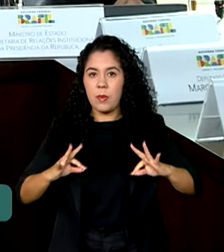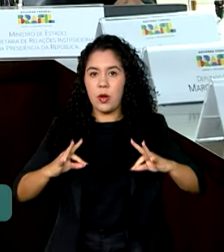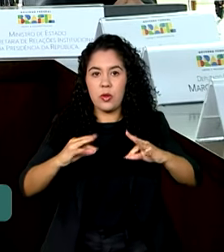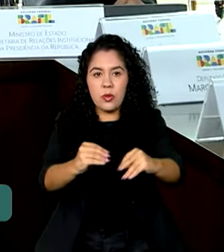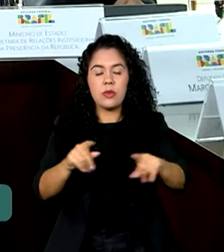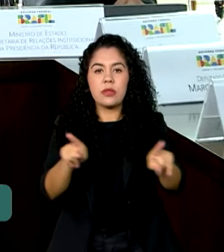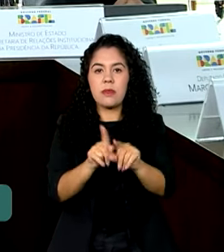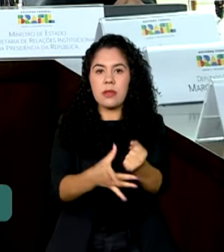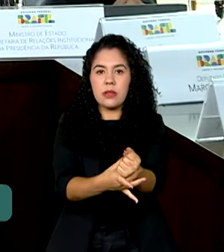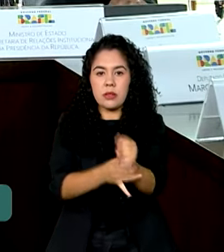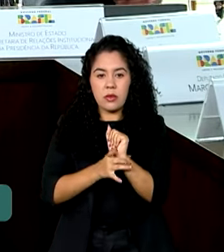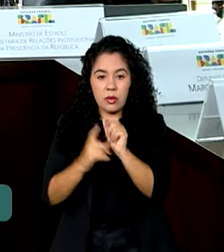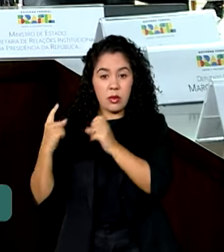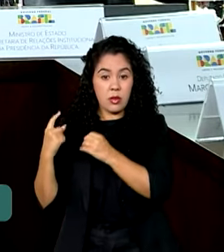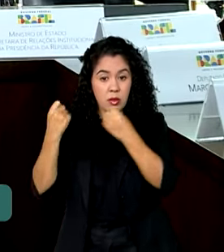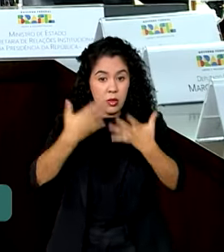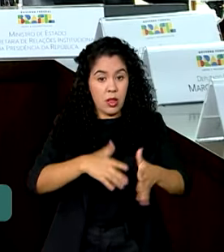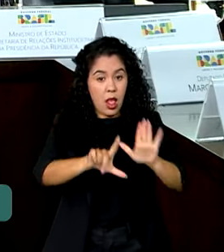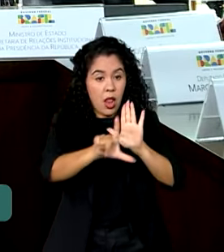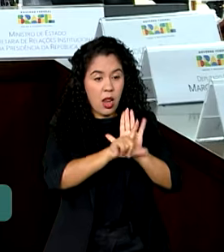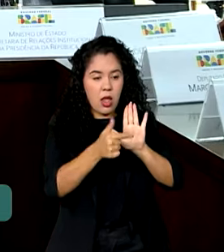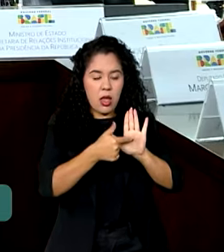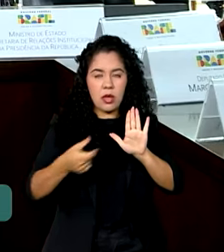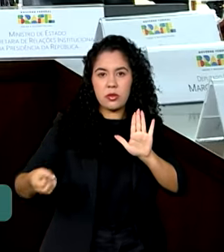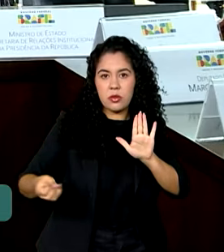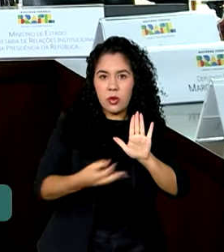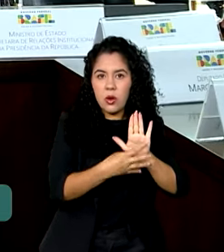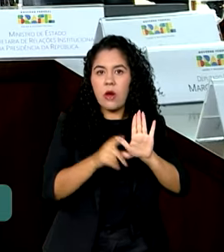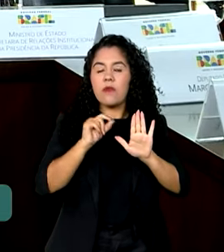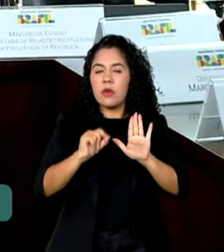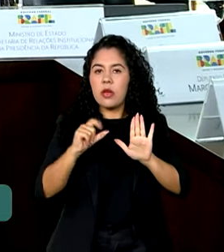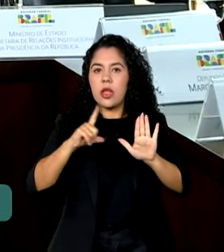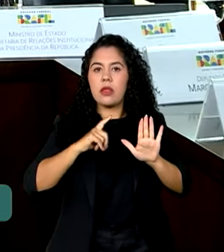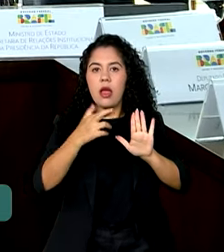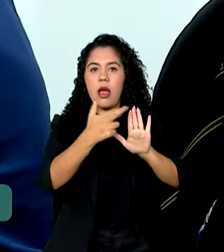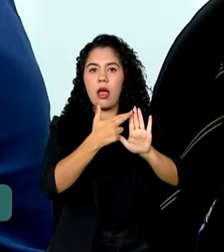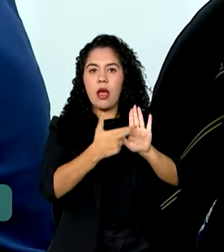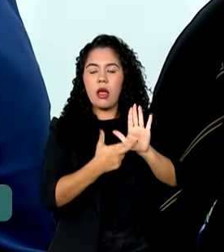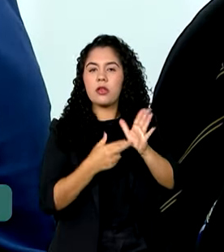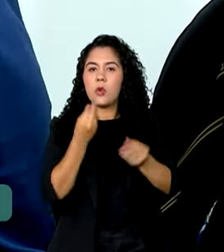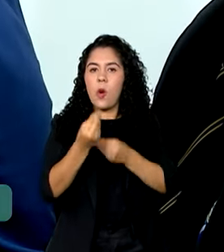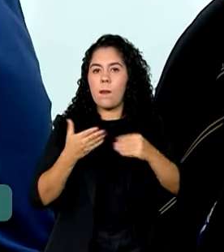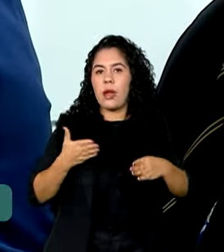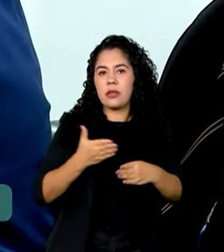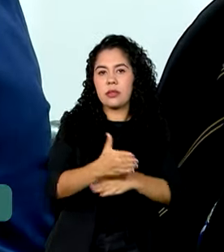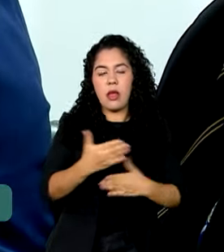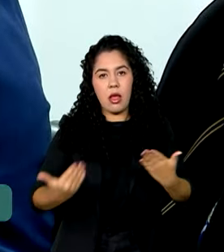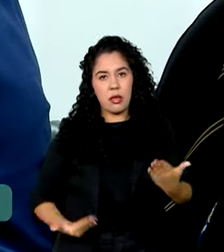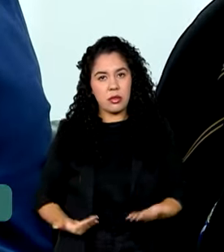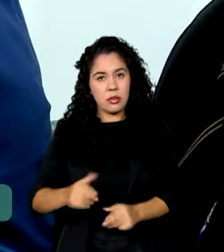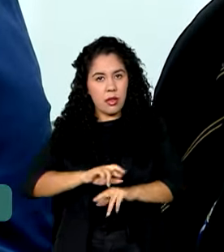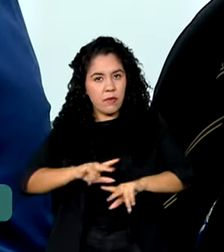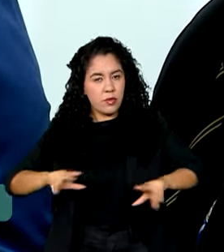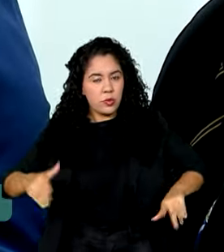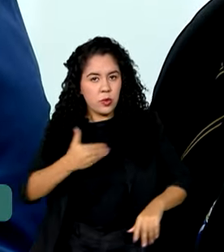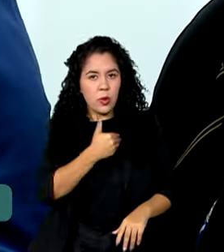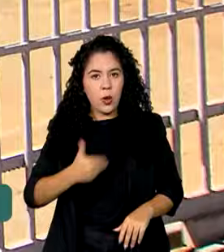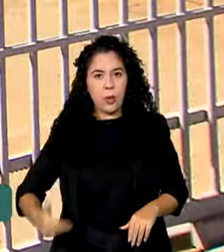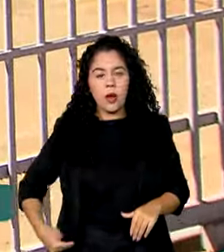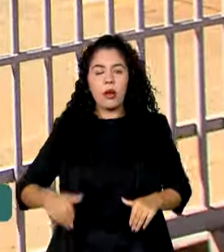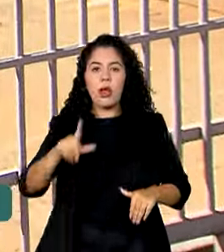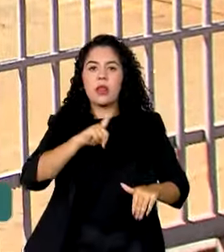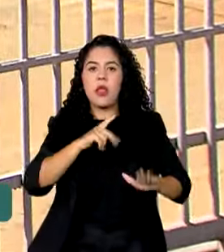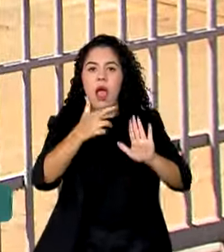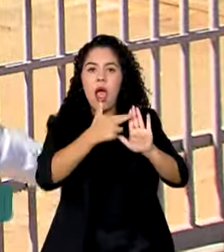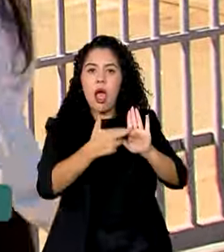lei dos concursos moderniza e unifica as regras de acesso ao serviço público. Estabelece requisitos mínimos para os editais,